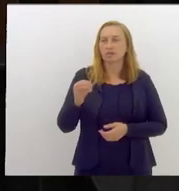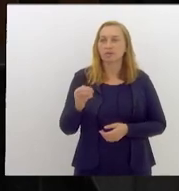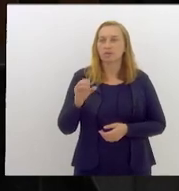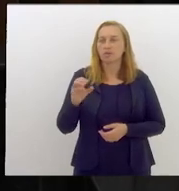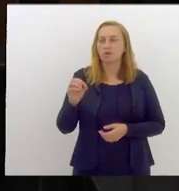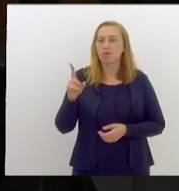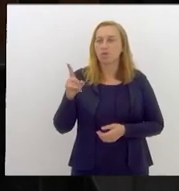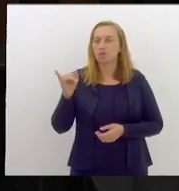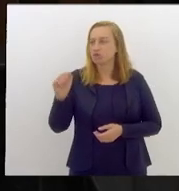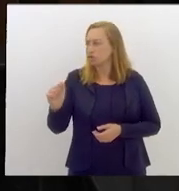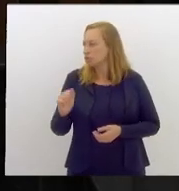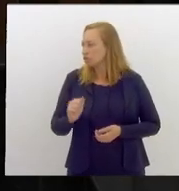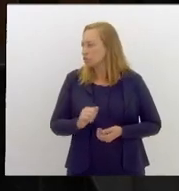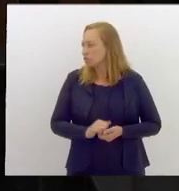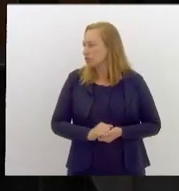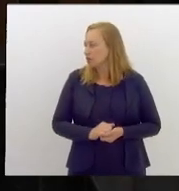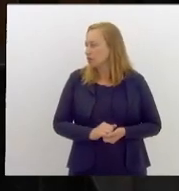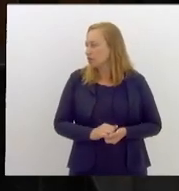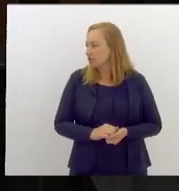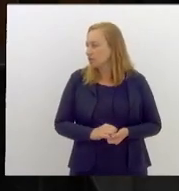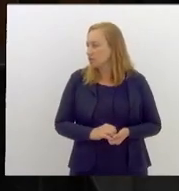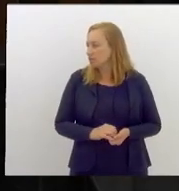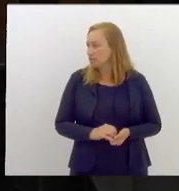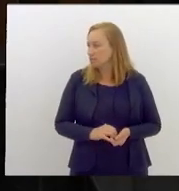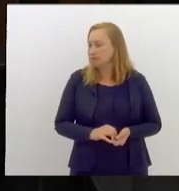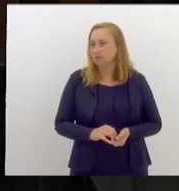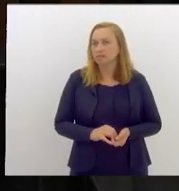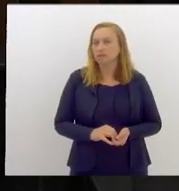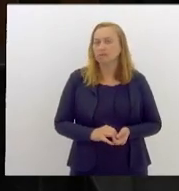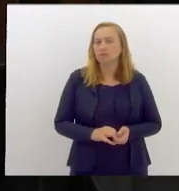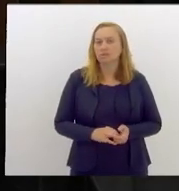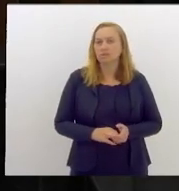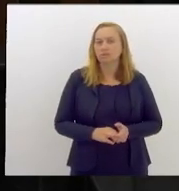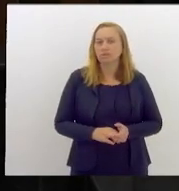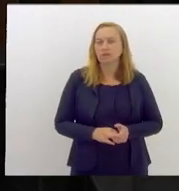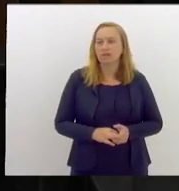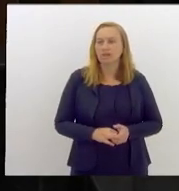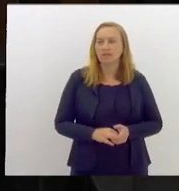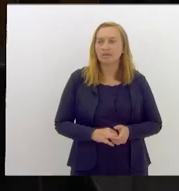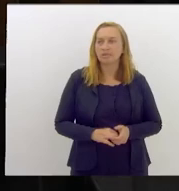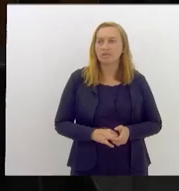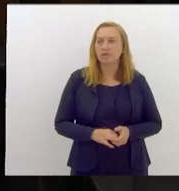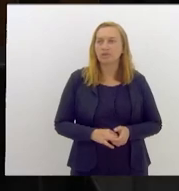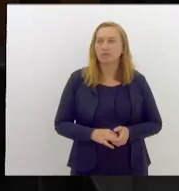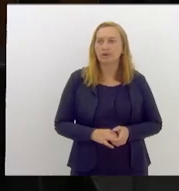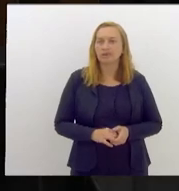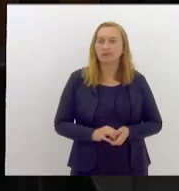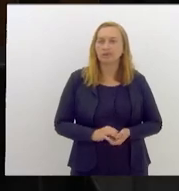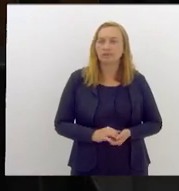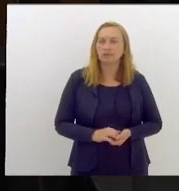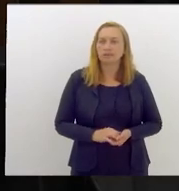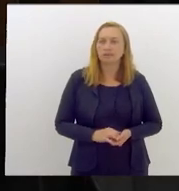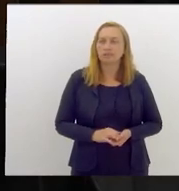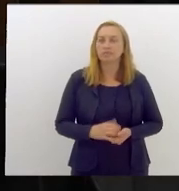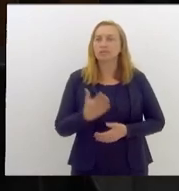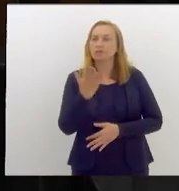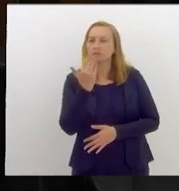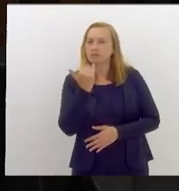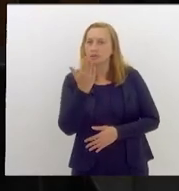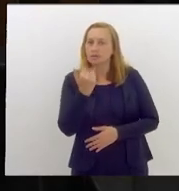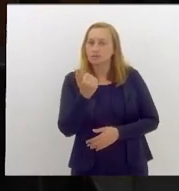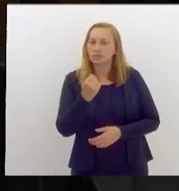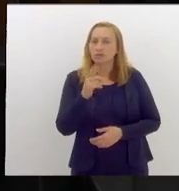o estado do Rio de Janeiro é um grande importador de alimentos inclusive de alimentos